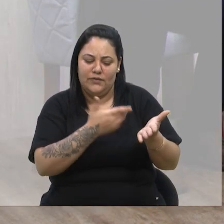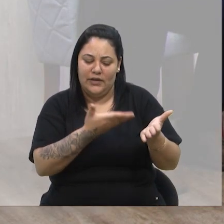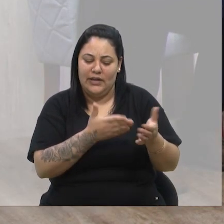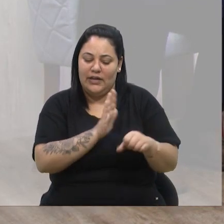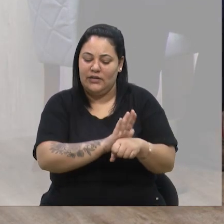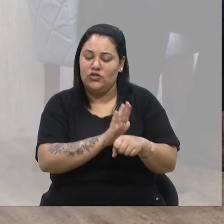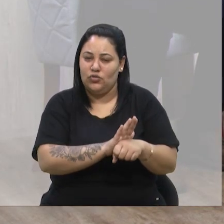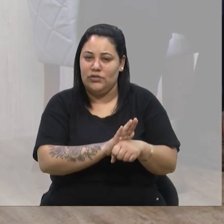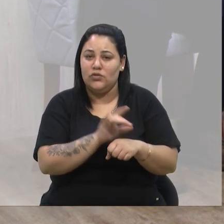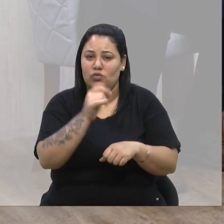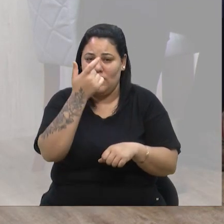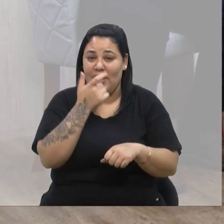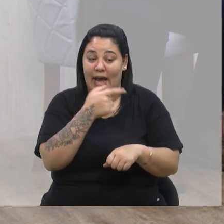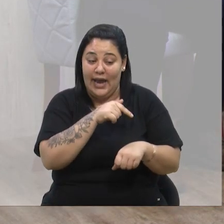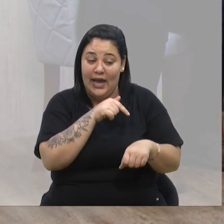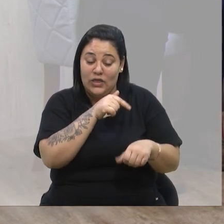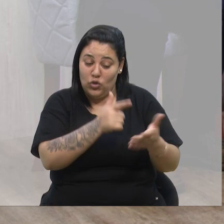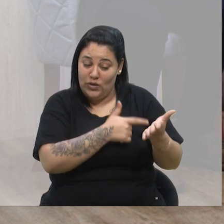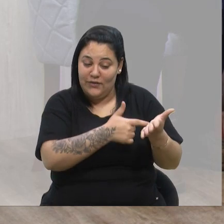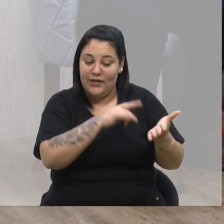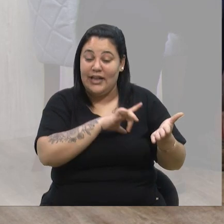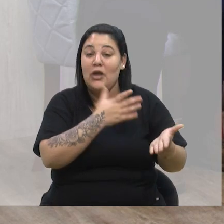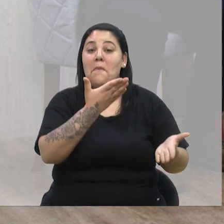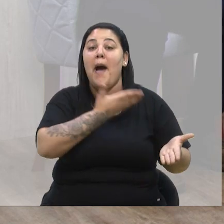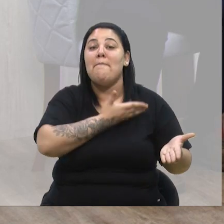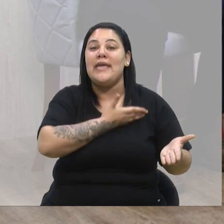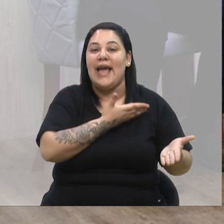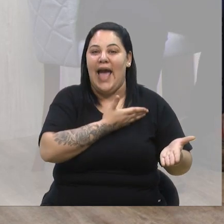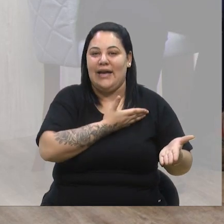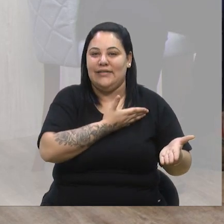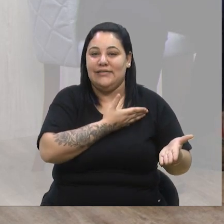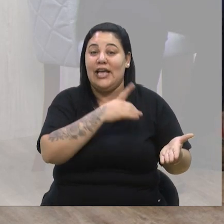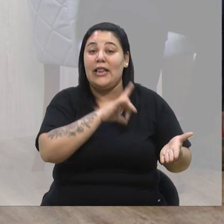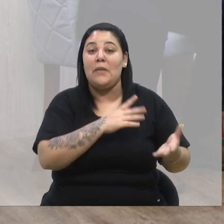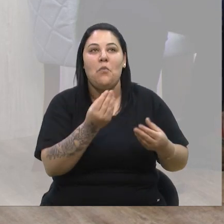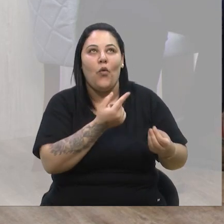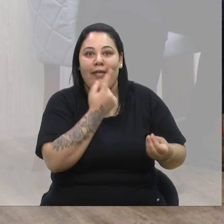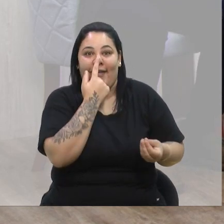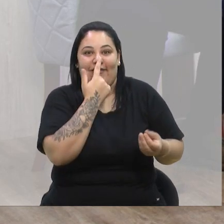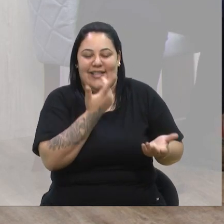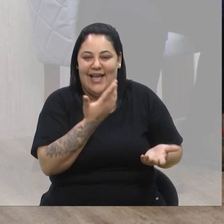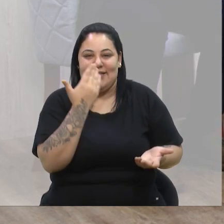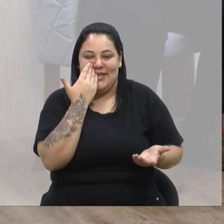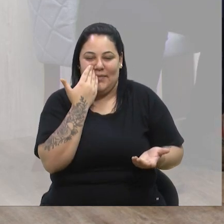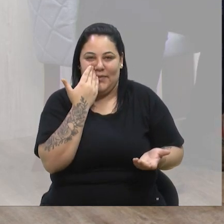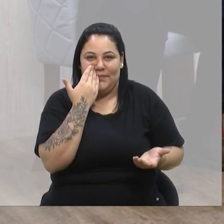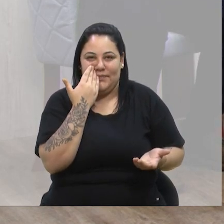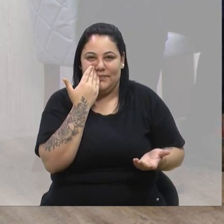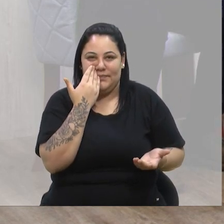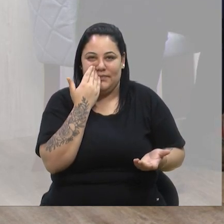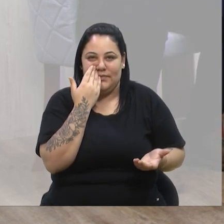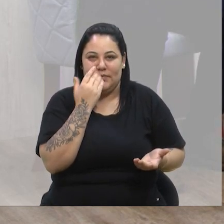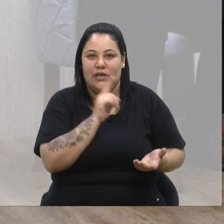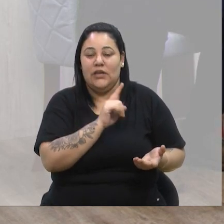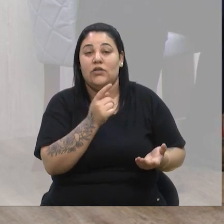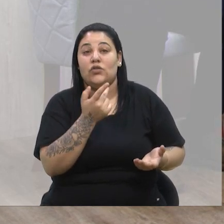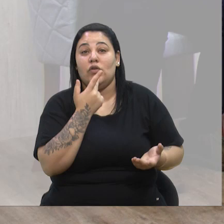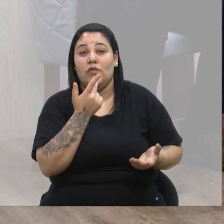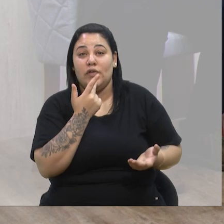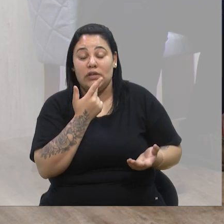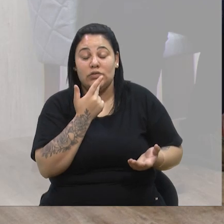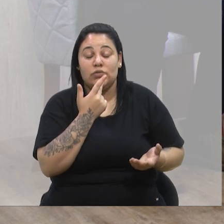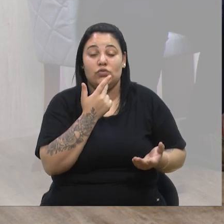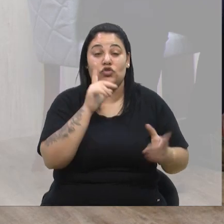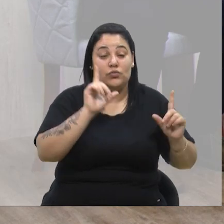socorre de uma amiga. Isso. Está muito difundido isso, que o sujeito com qualquer problema, não quero também fazer juízo de valor